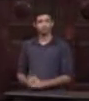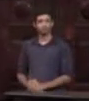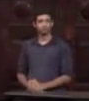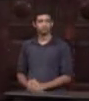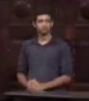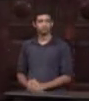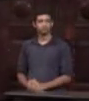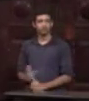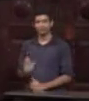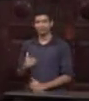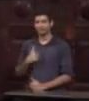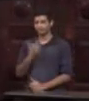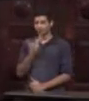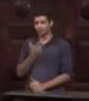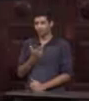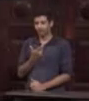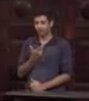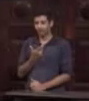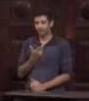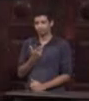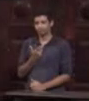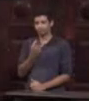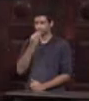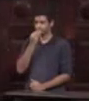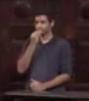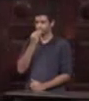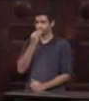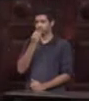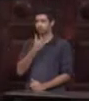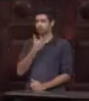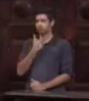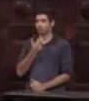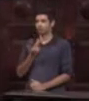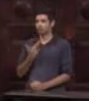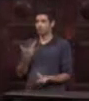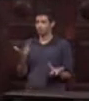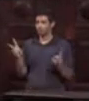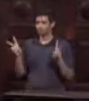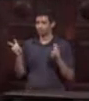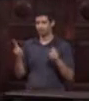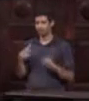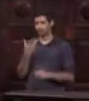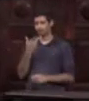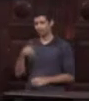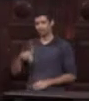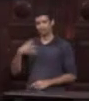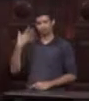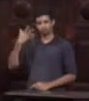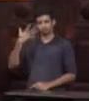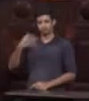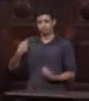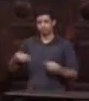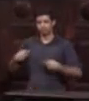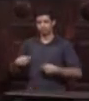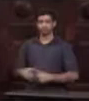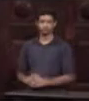eu não poderia deixar de trazer esse assunto hoje à tribuna desta